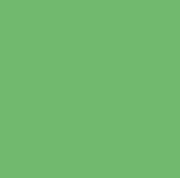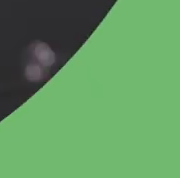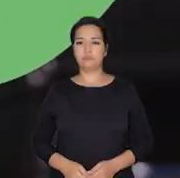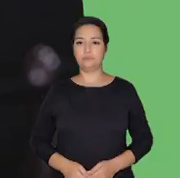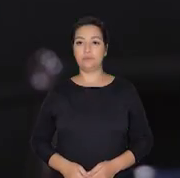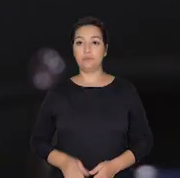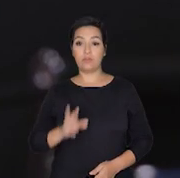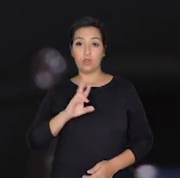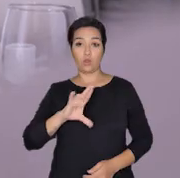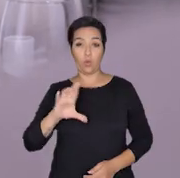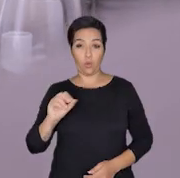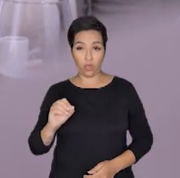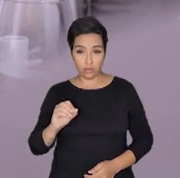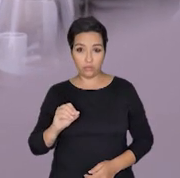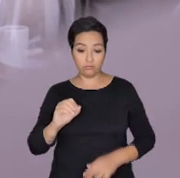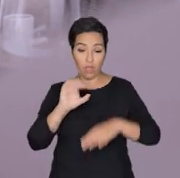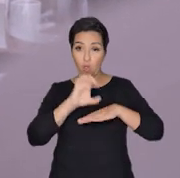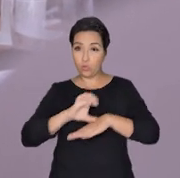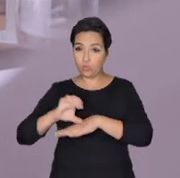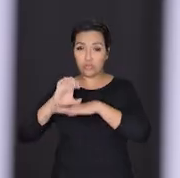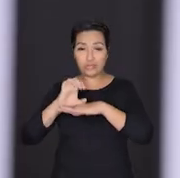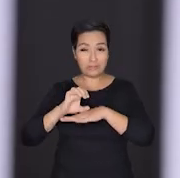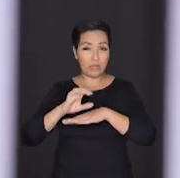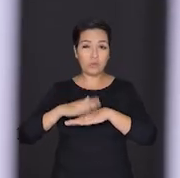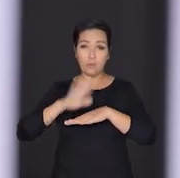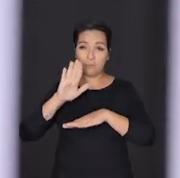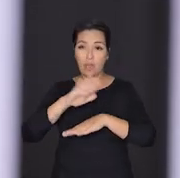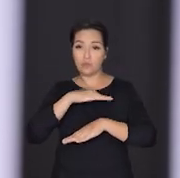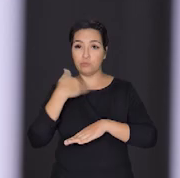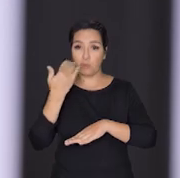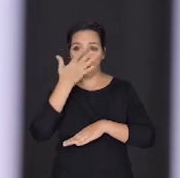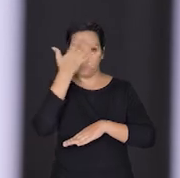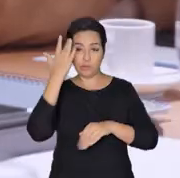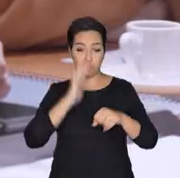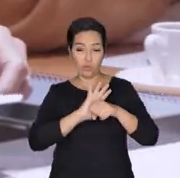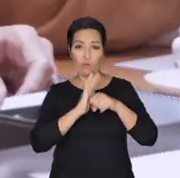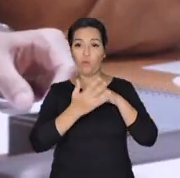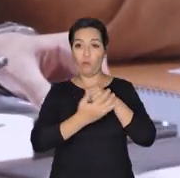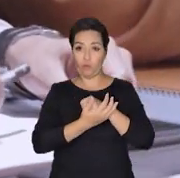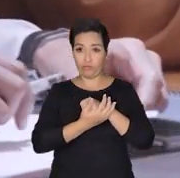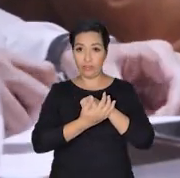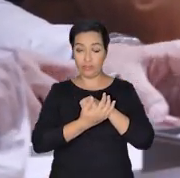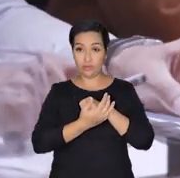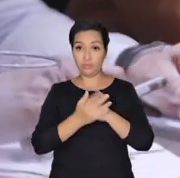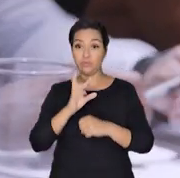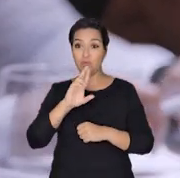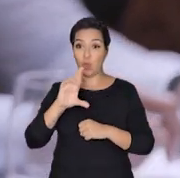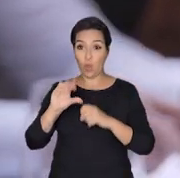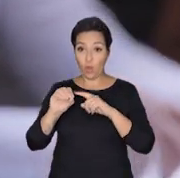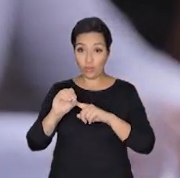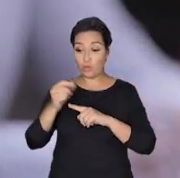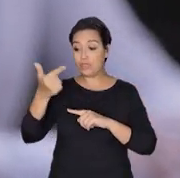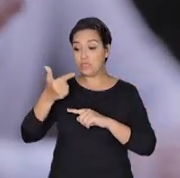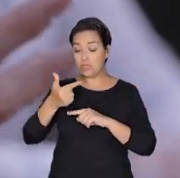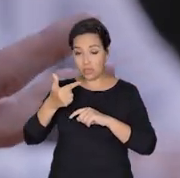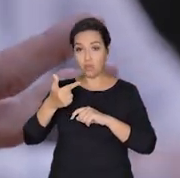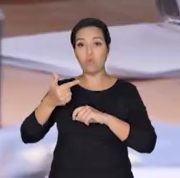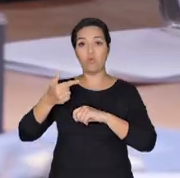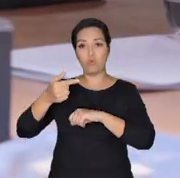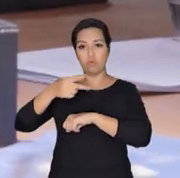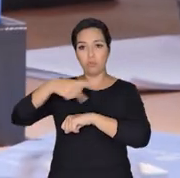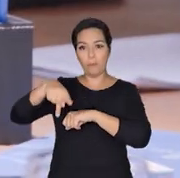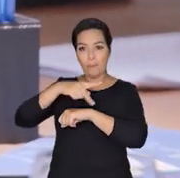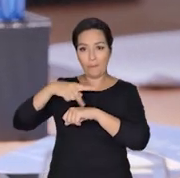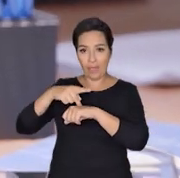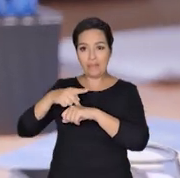Marcelo Freixo. O Rio foi o estado que mais morreu gente por Covid, proporcional à população. O Rio de Janeiro é incompatível, a segunda economia